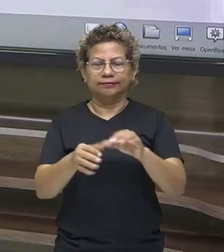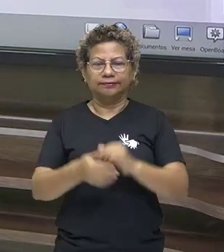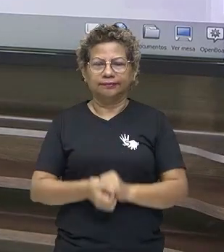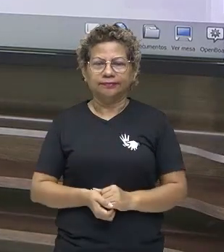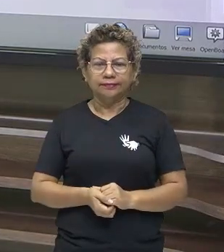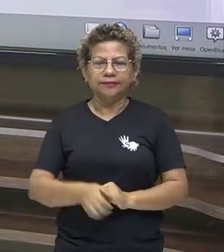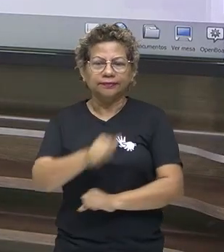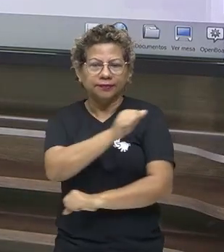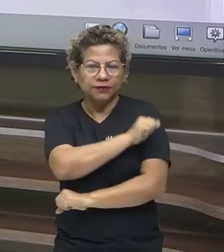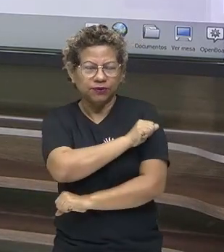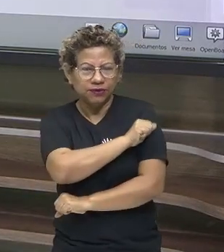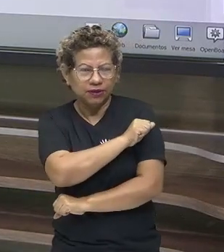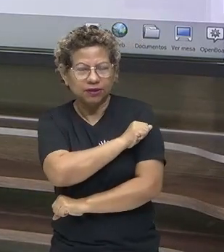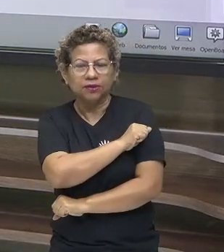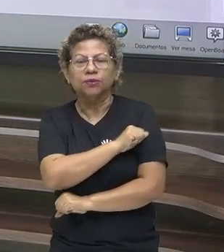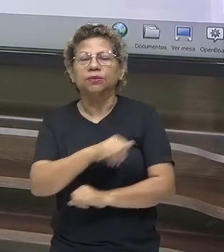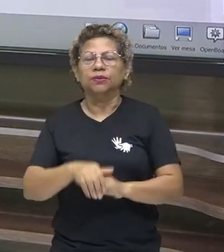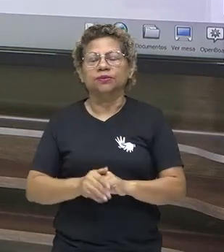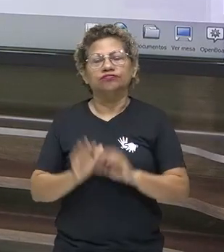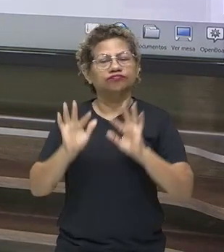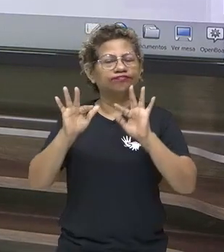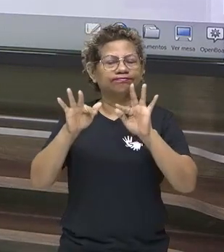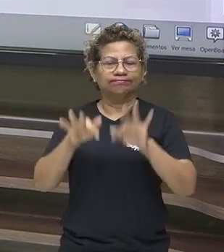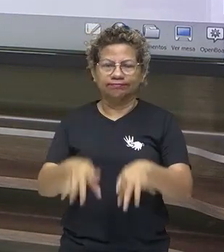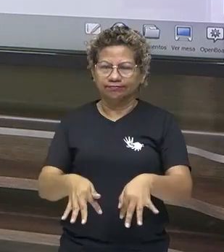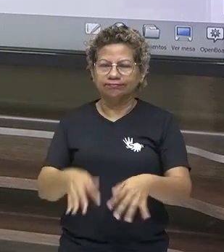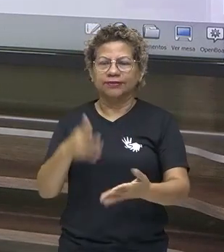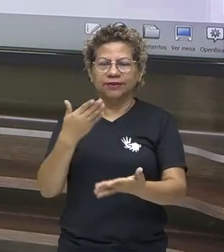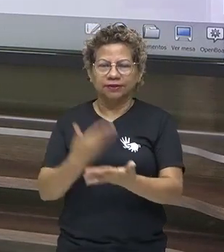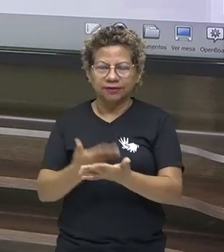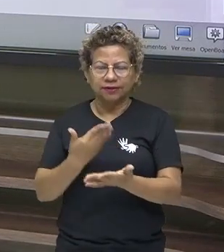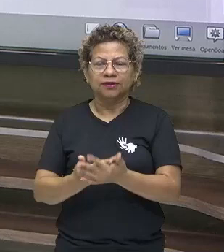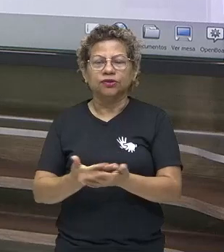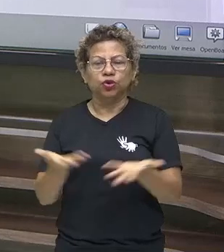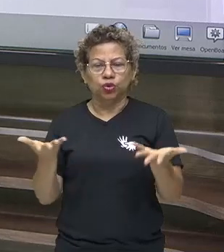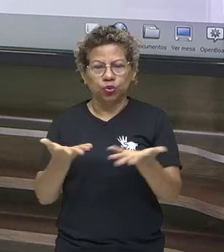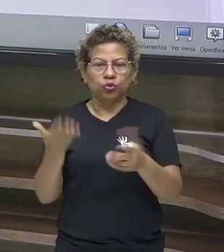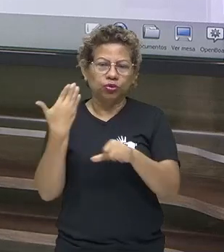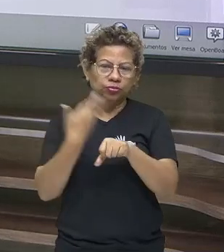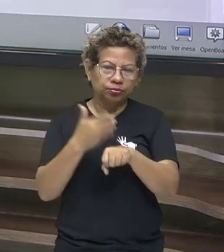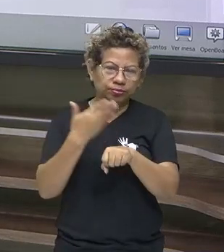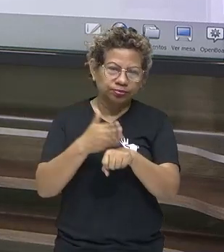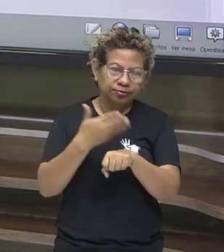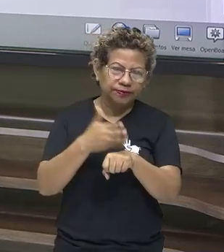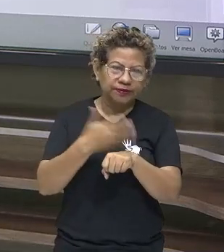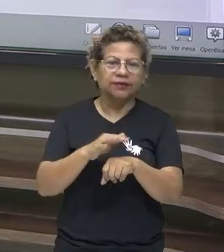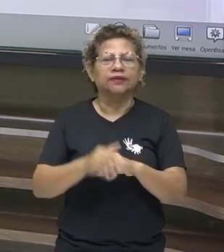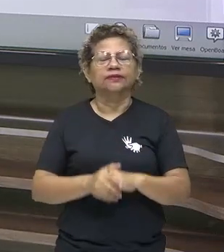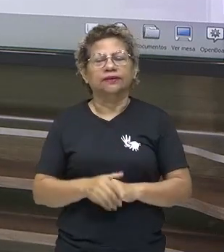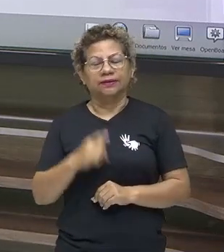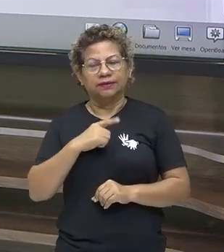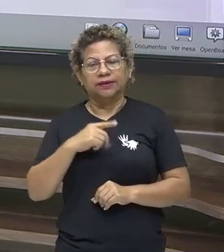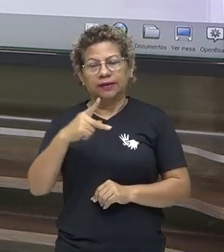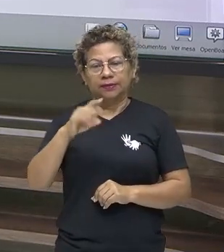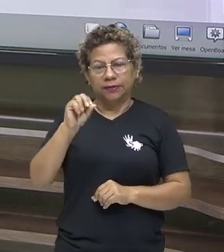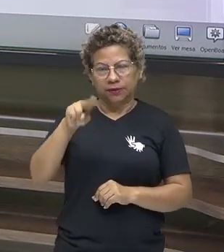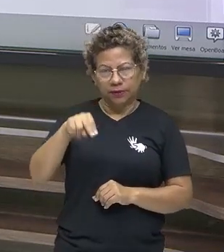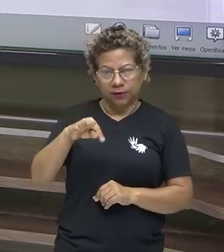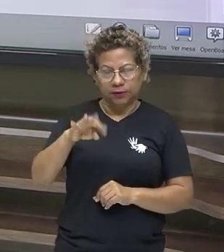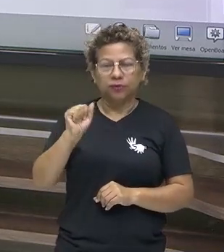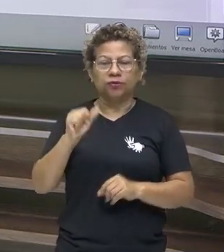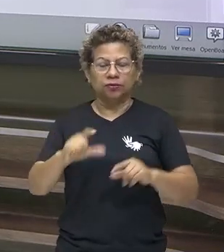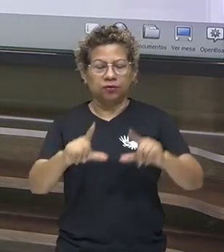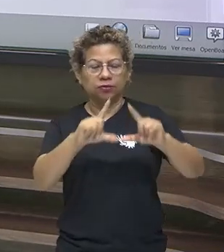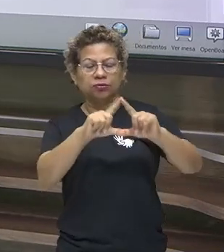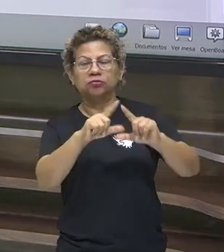Queridos alunos, concluímos então o nosso praticando da aula de hoje sobre pontos notáveis de um